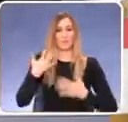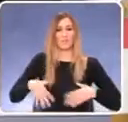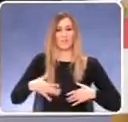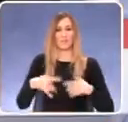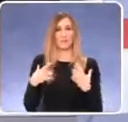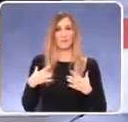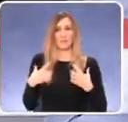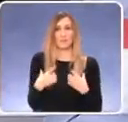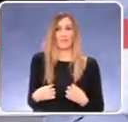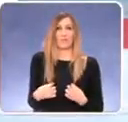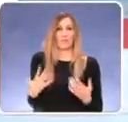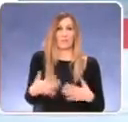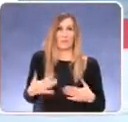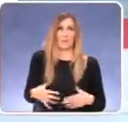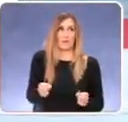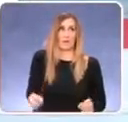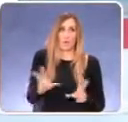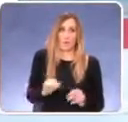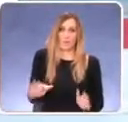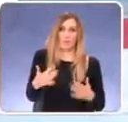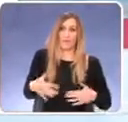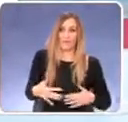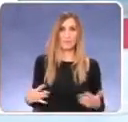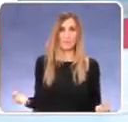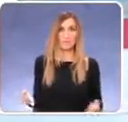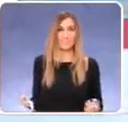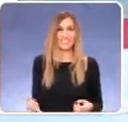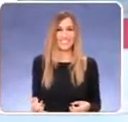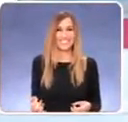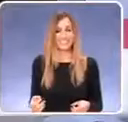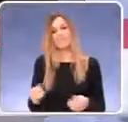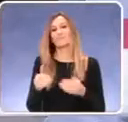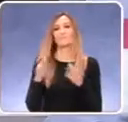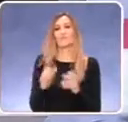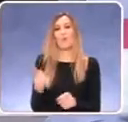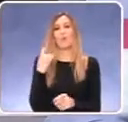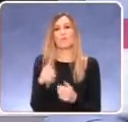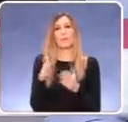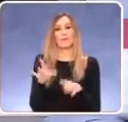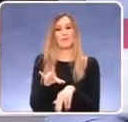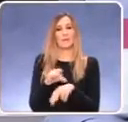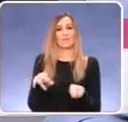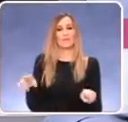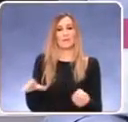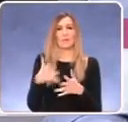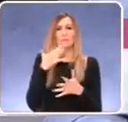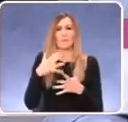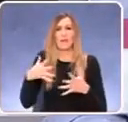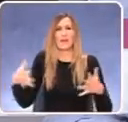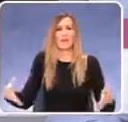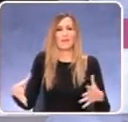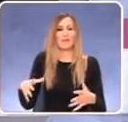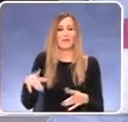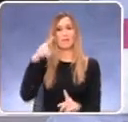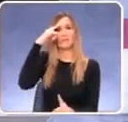nova, claro, cinzenta. E inaugurámos ontem a clínica, uma clínica bastante grande, que é uma clínica que serve